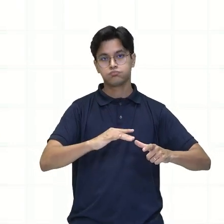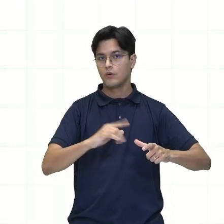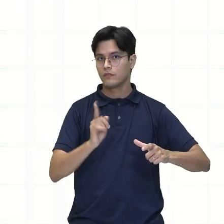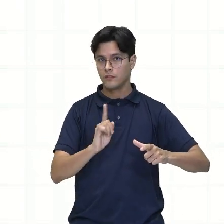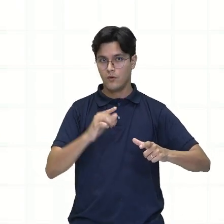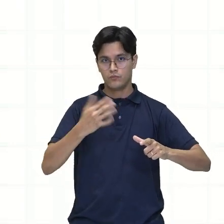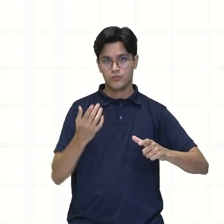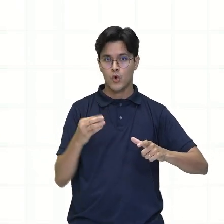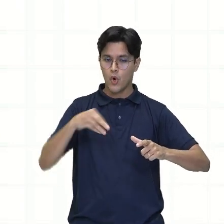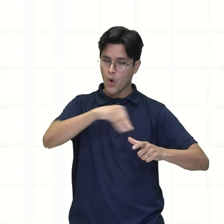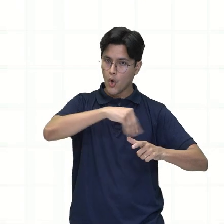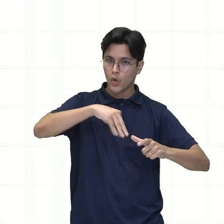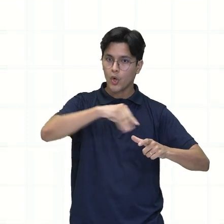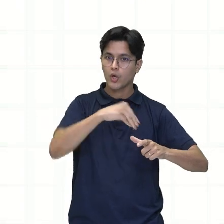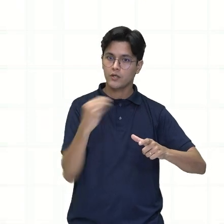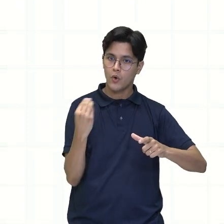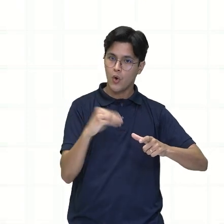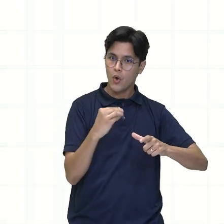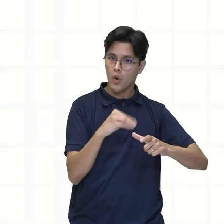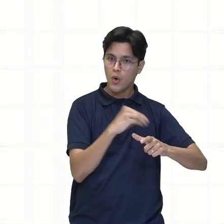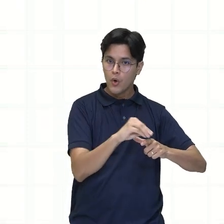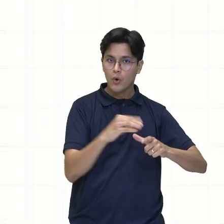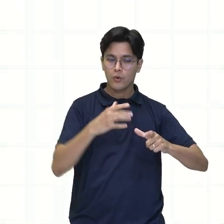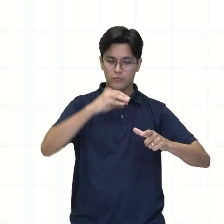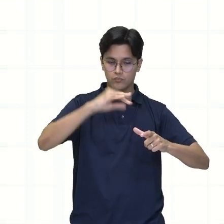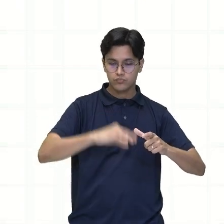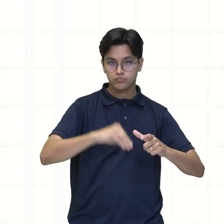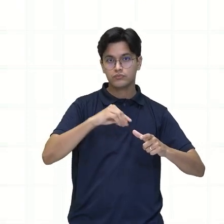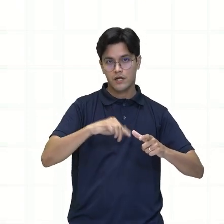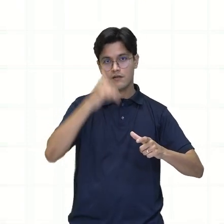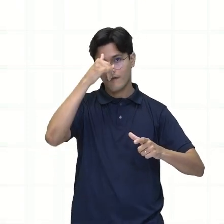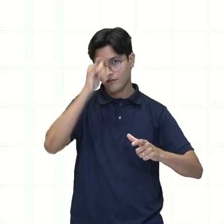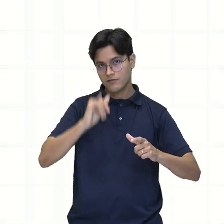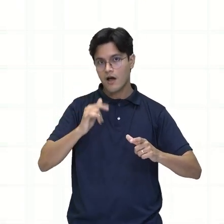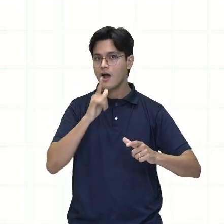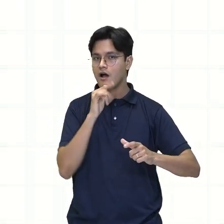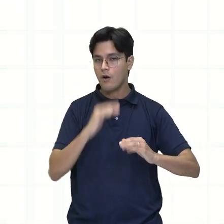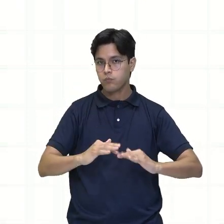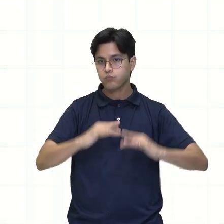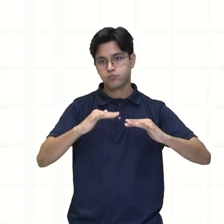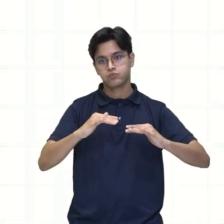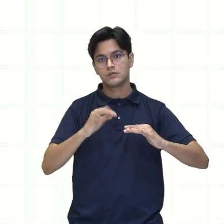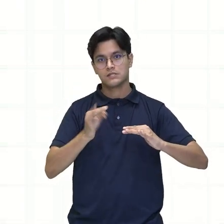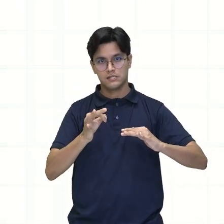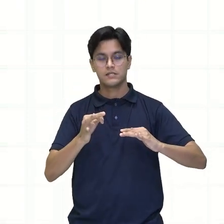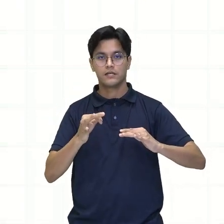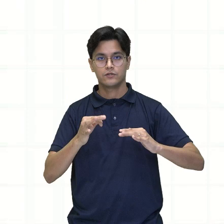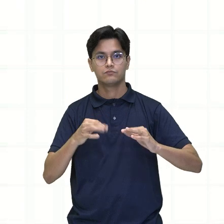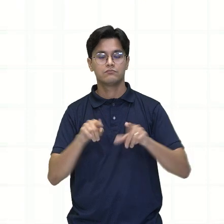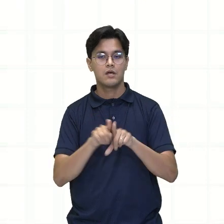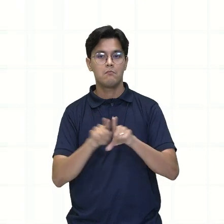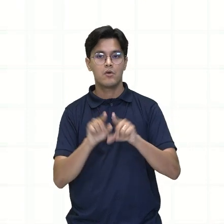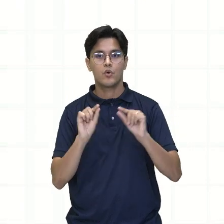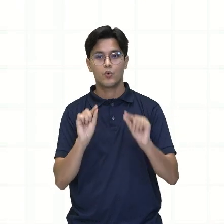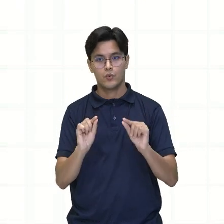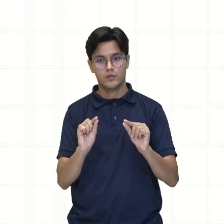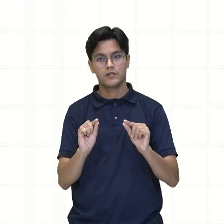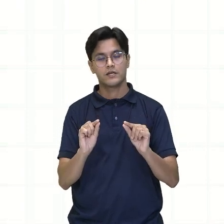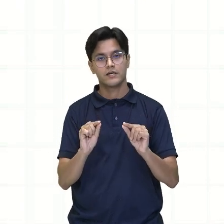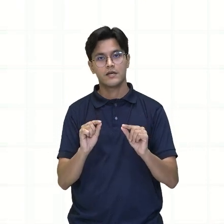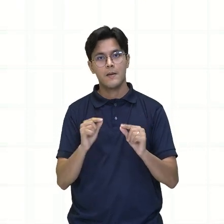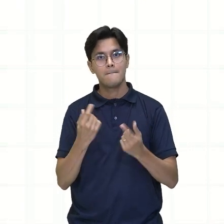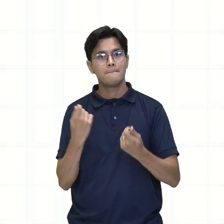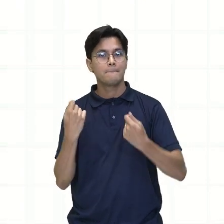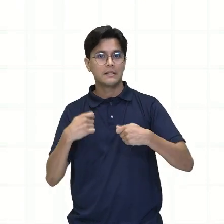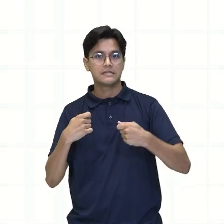resíduos sólidos em terrenos abandonados ou na rua, né? Jamais se deve fazer isso. Faça uma inspeção em casa